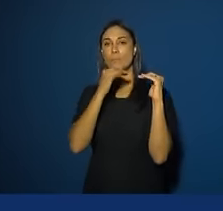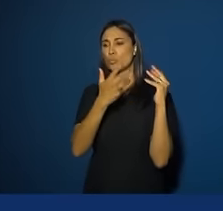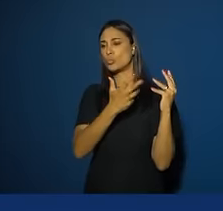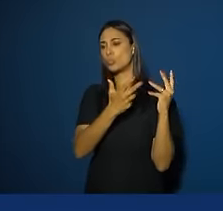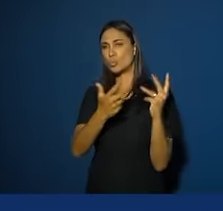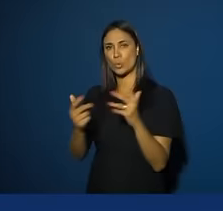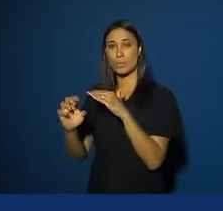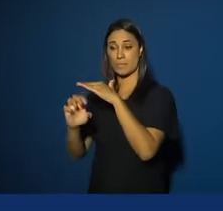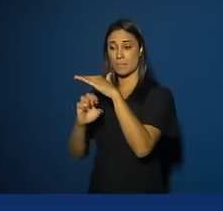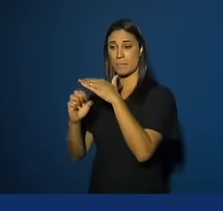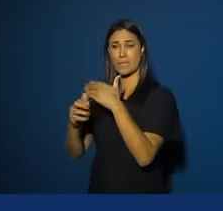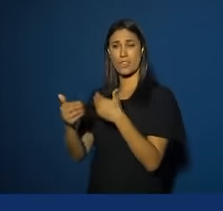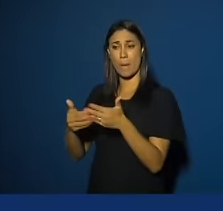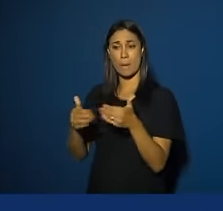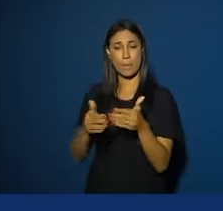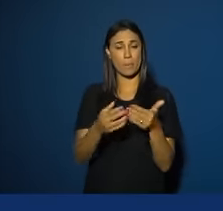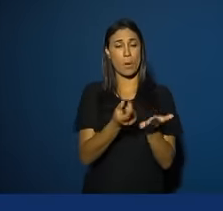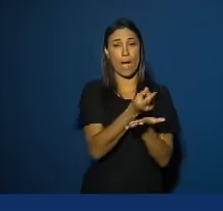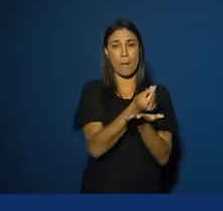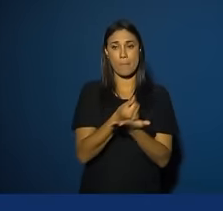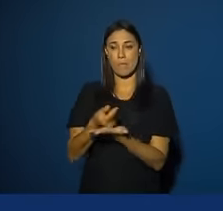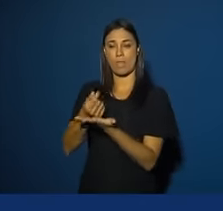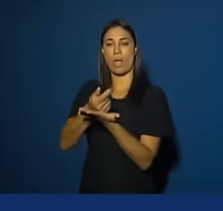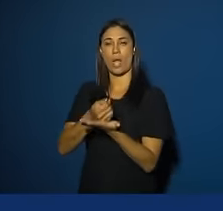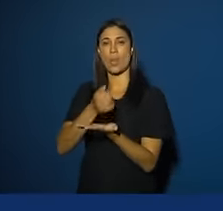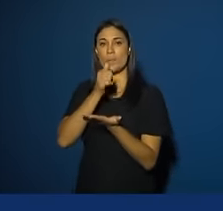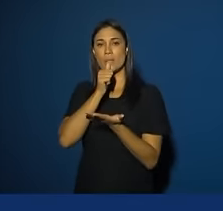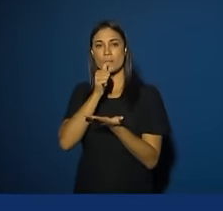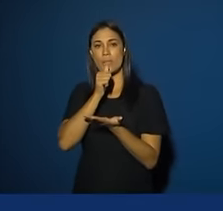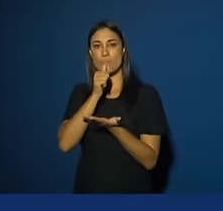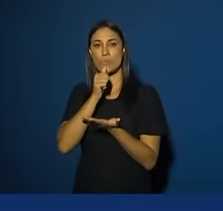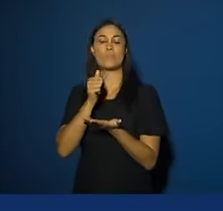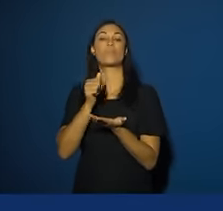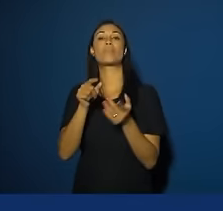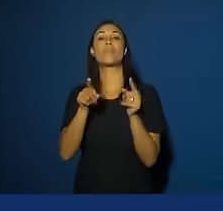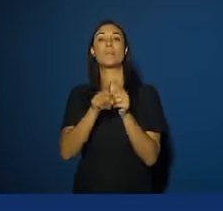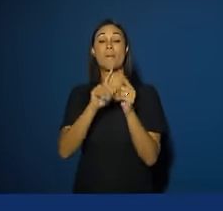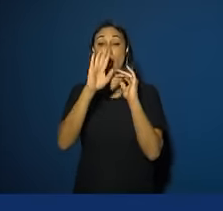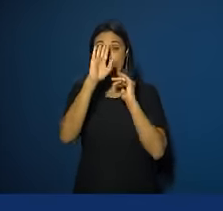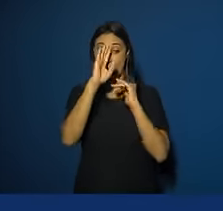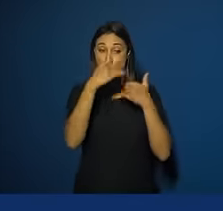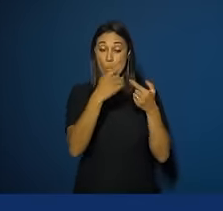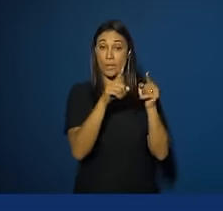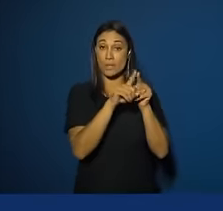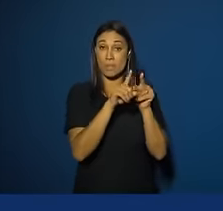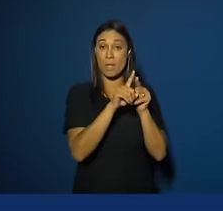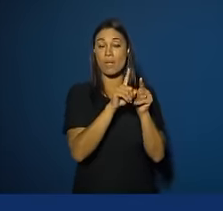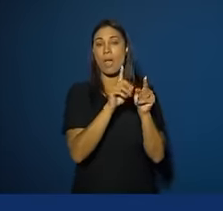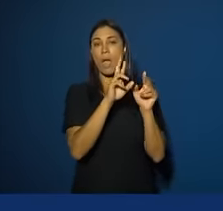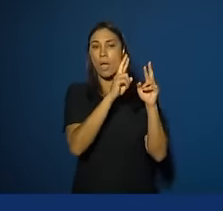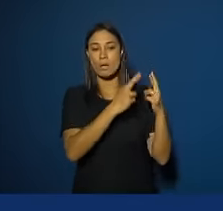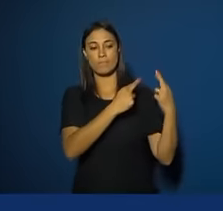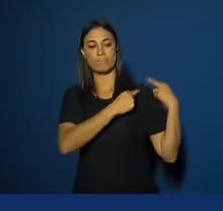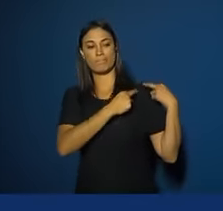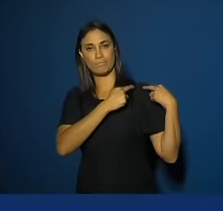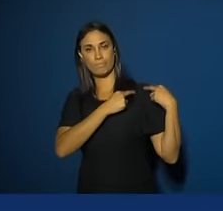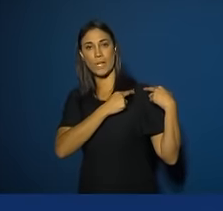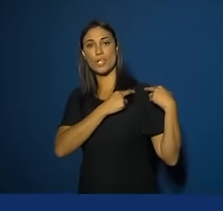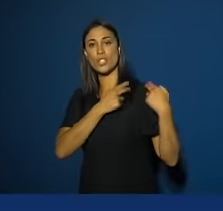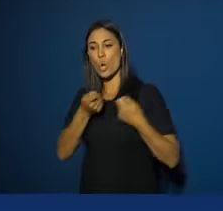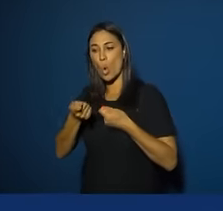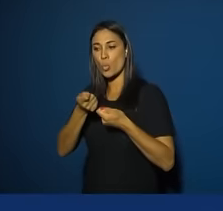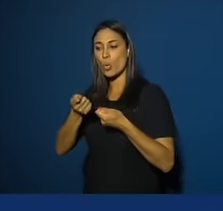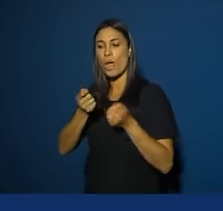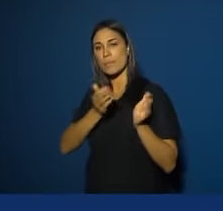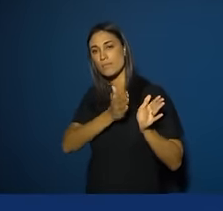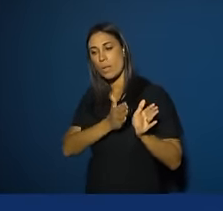empresas várias delas abriram capital na bolsa a gente teve a honra e a responsabilidade de de liderar esse esse processo mas